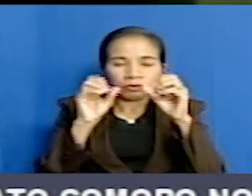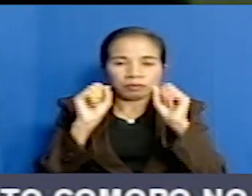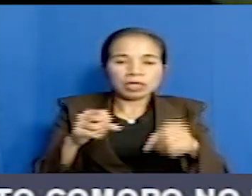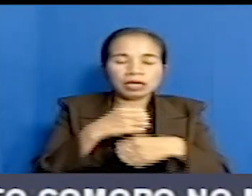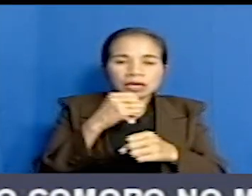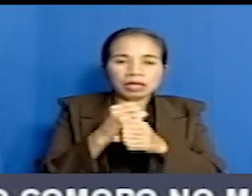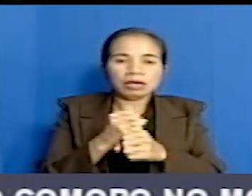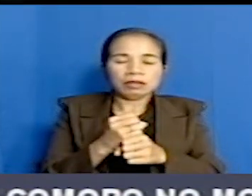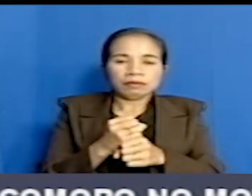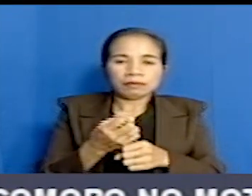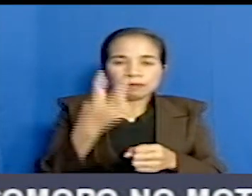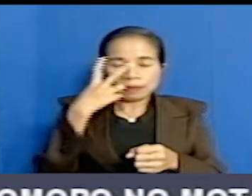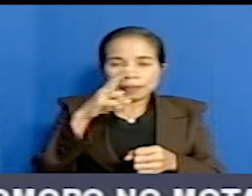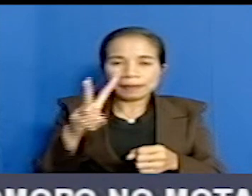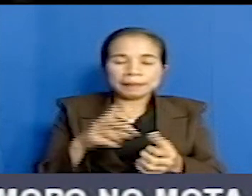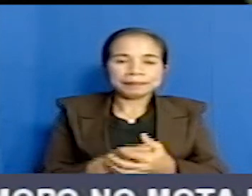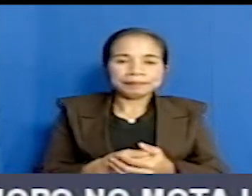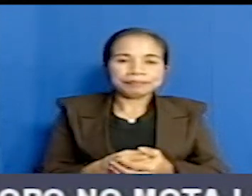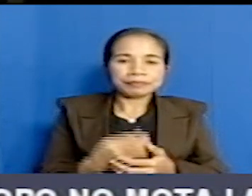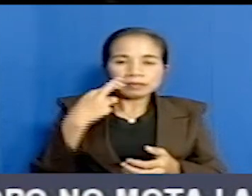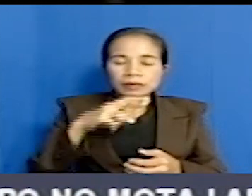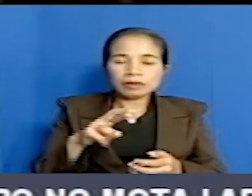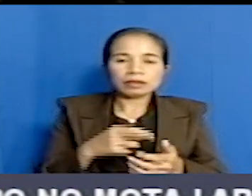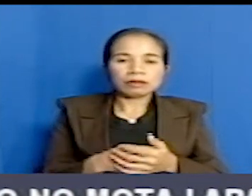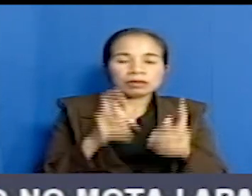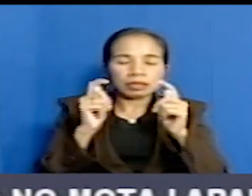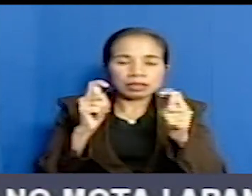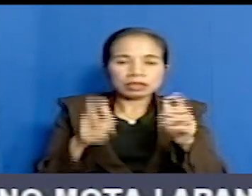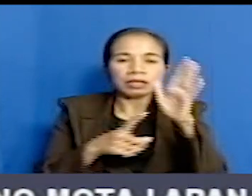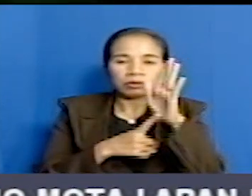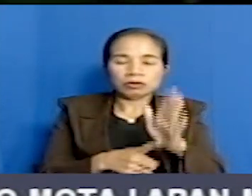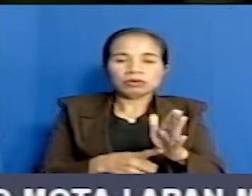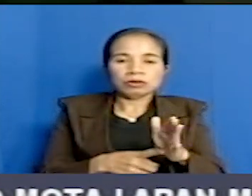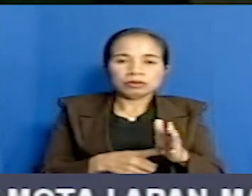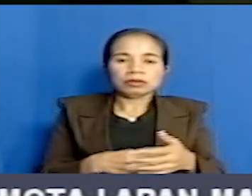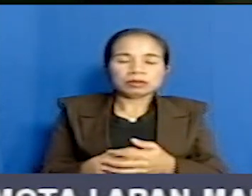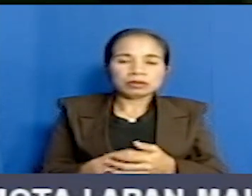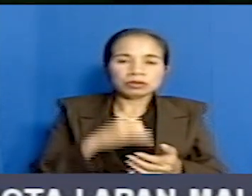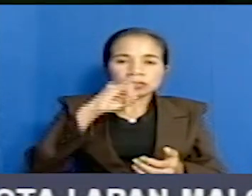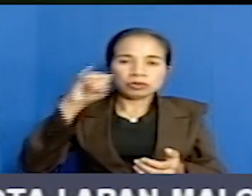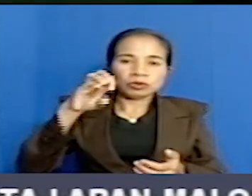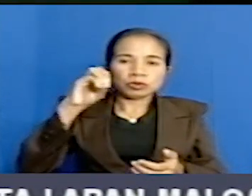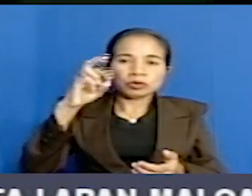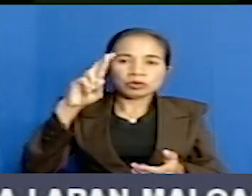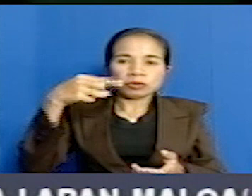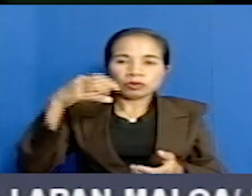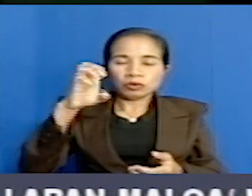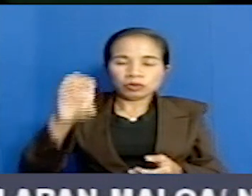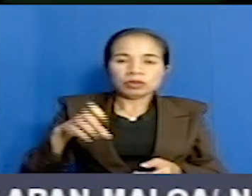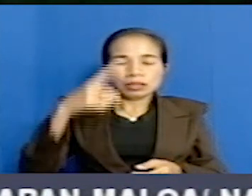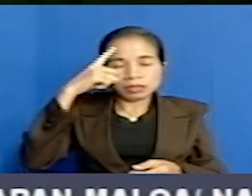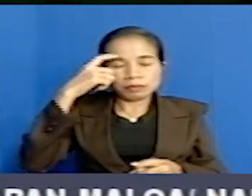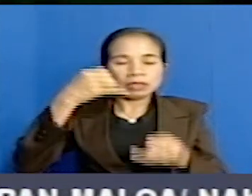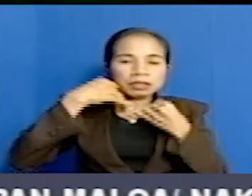bele halo examinação. Resultado examinação aturukata, Jorge Suarez dos Santos mate tamba taraan